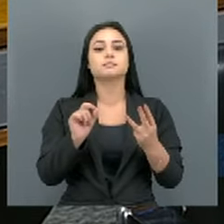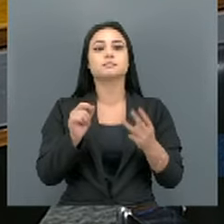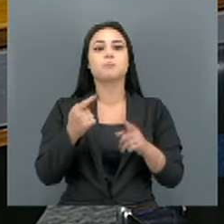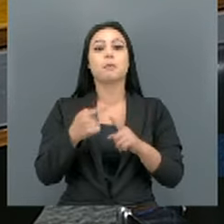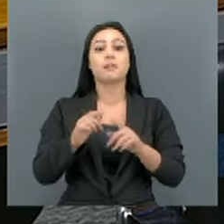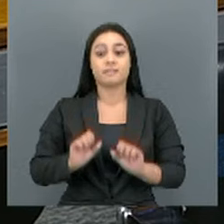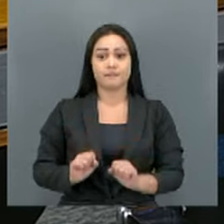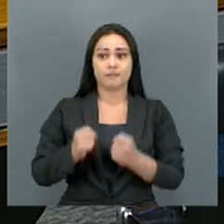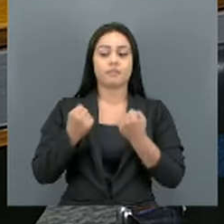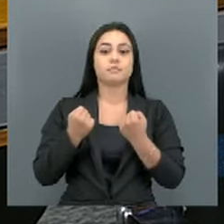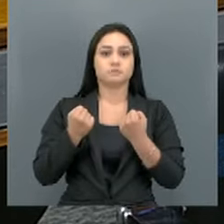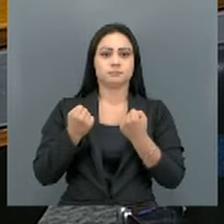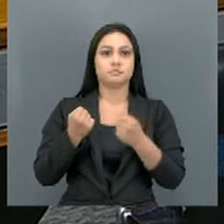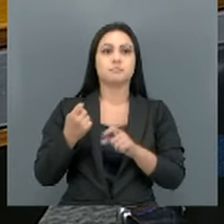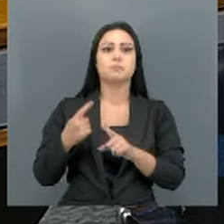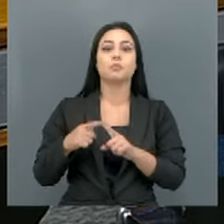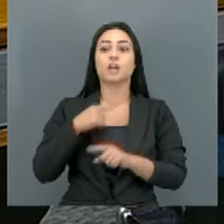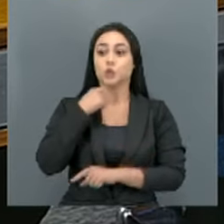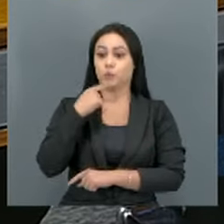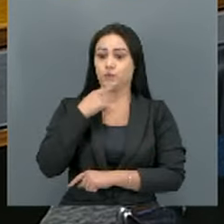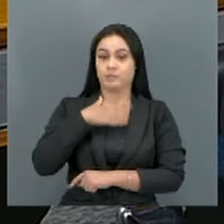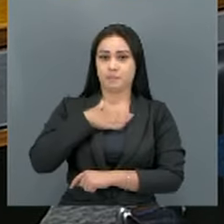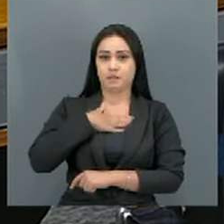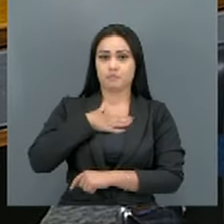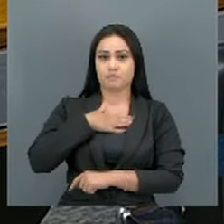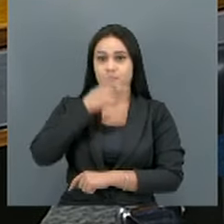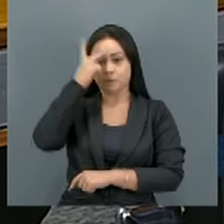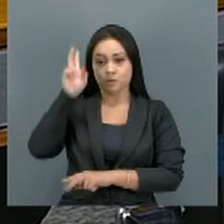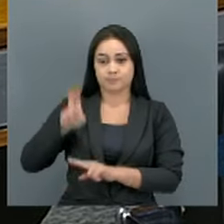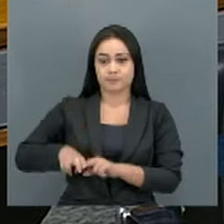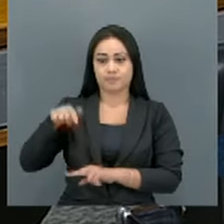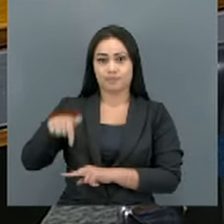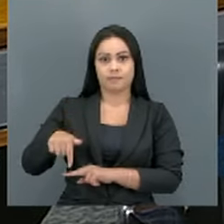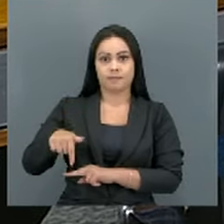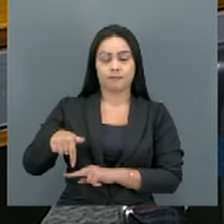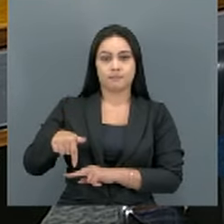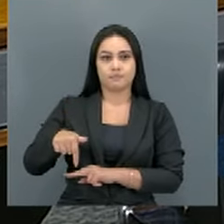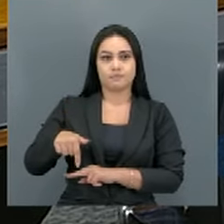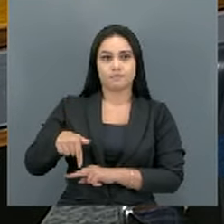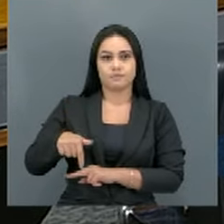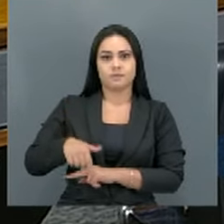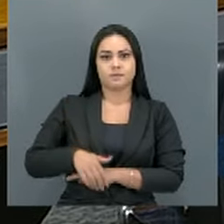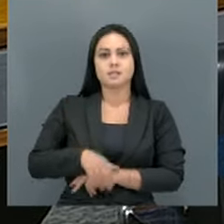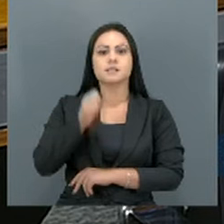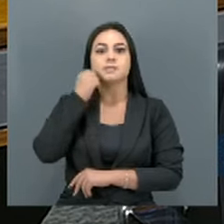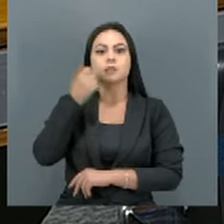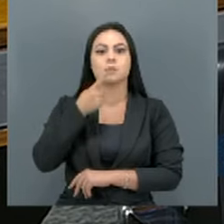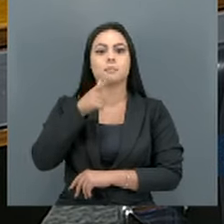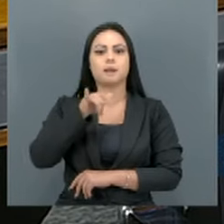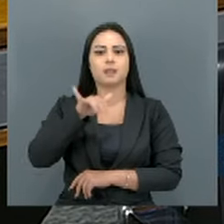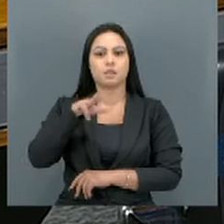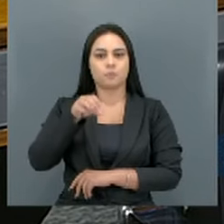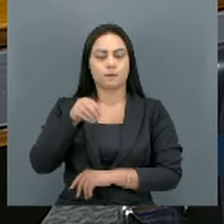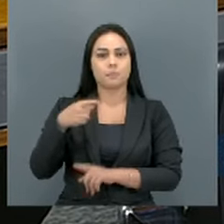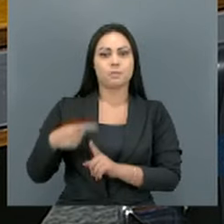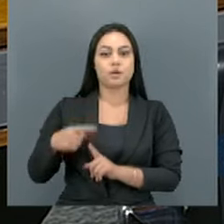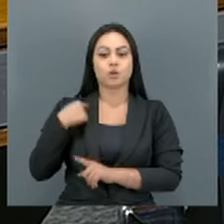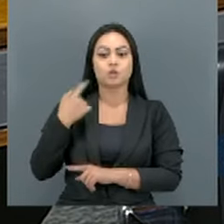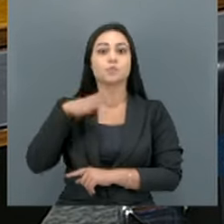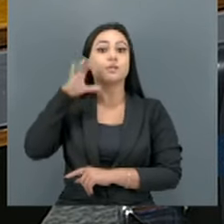defendem? Porque a minha dúvida aqui de quem senta nessa cadeira, senador Plínio, é porque a gente